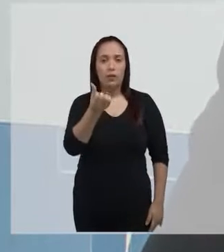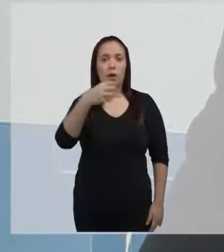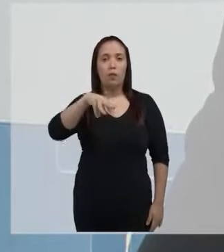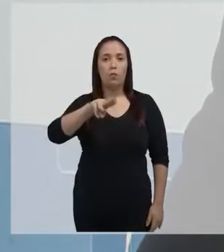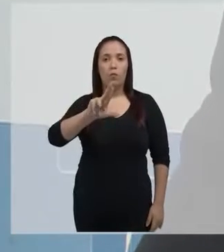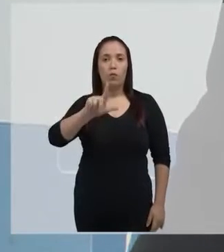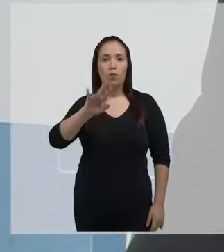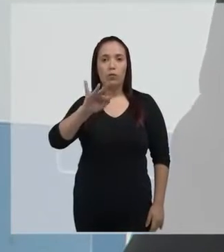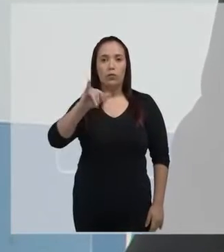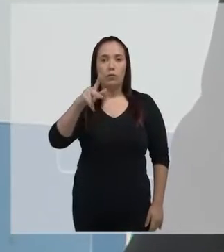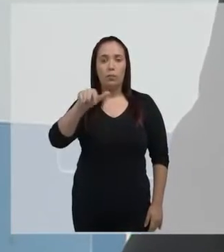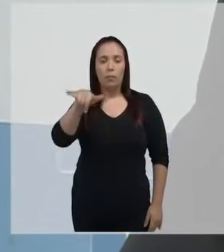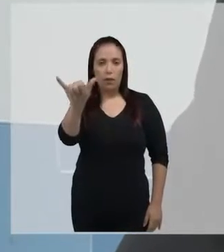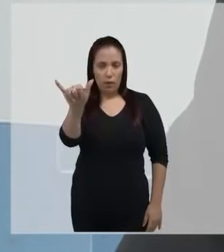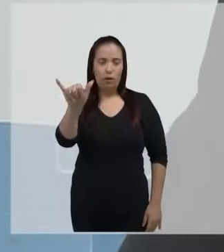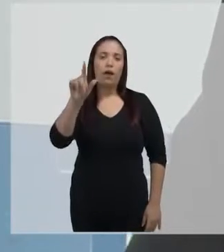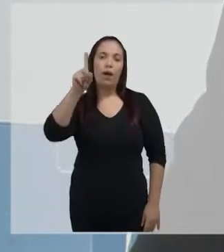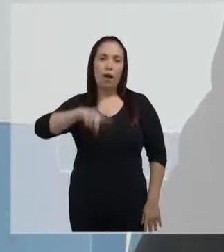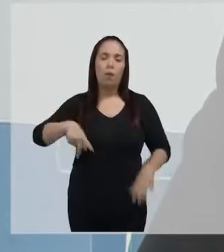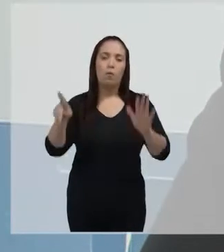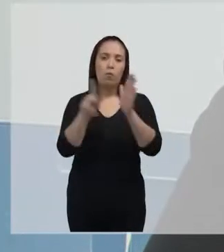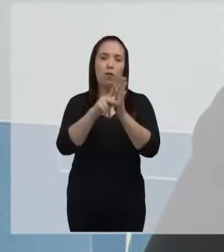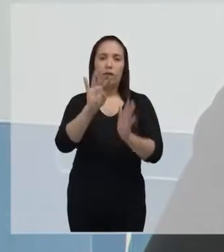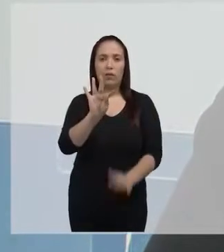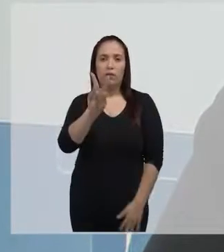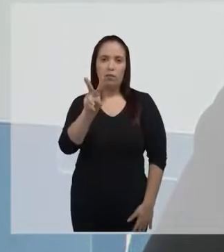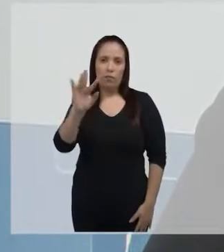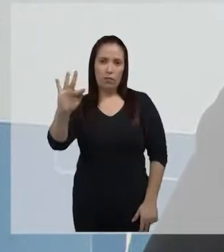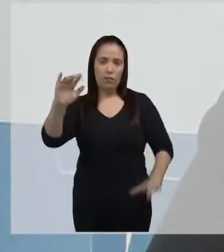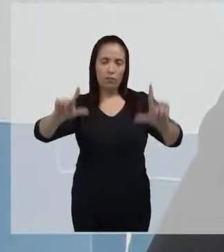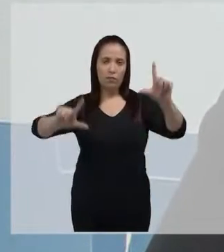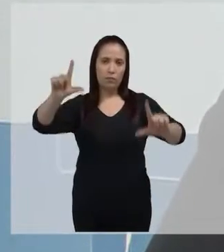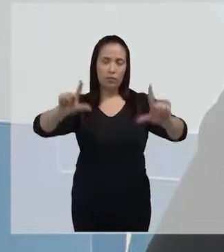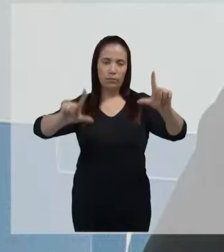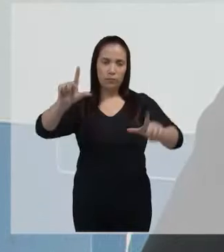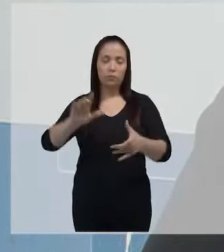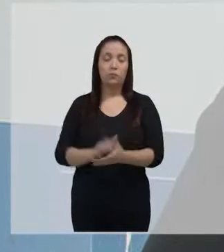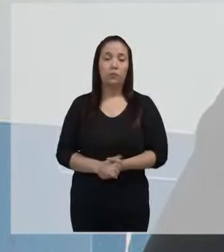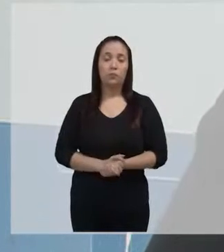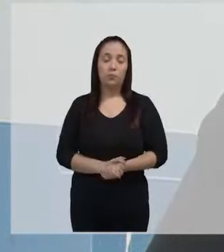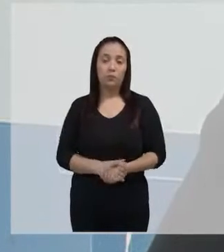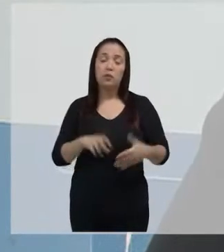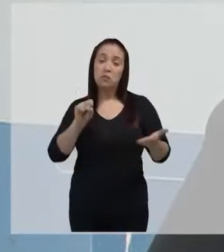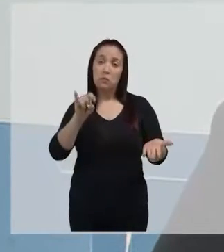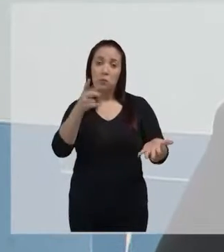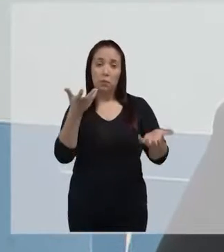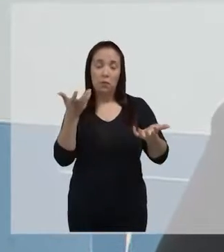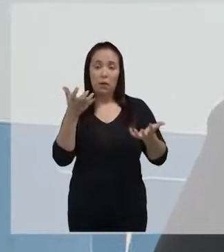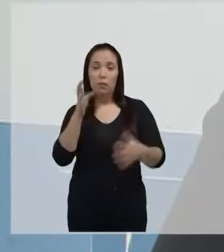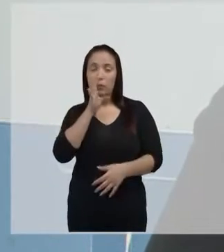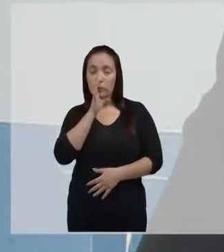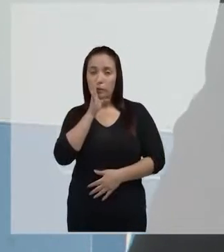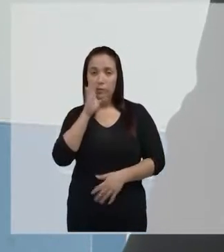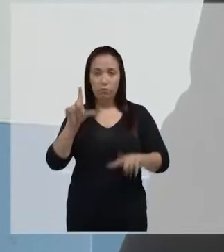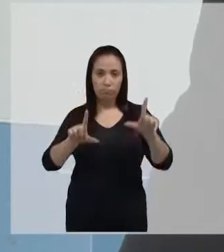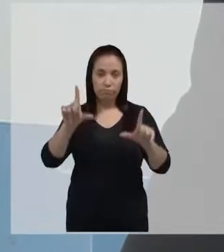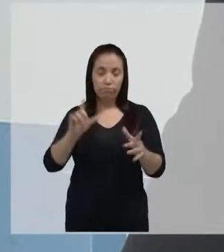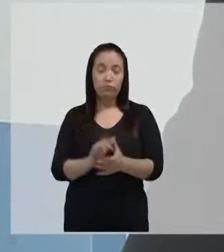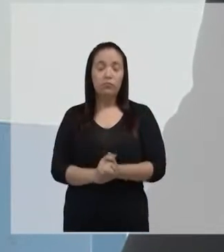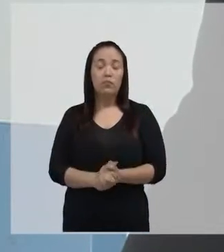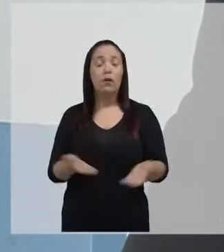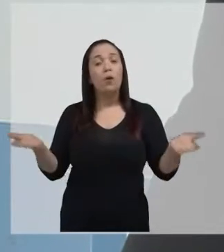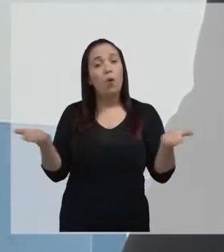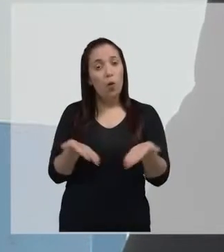Multiplay, tá bom? A sua TV Fortaleza também é retransmitida no canal 6 da Multiplay, se você usar a televisão fechada.